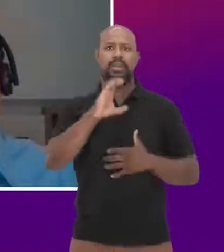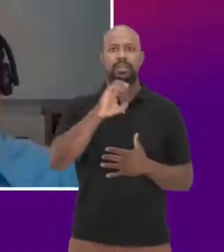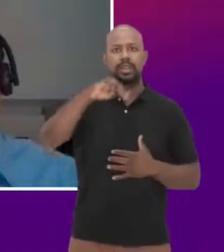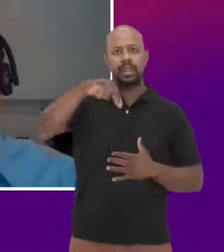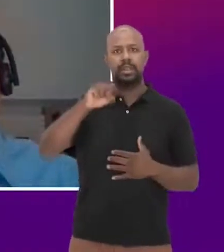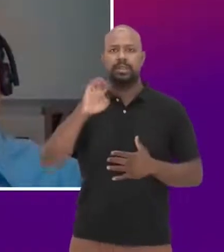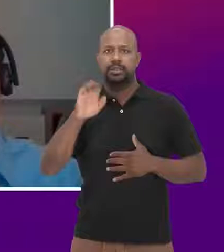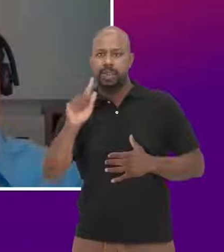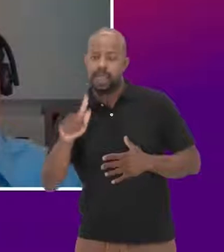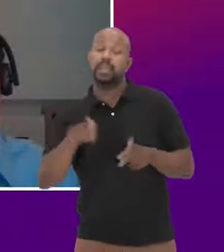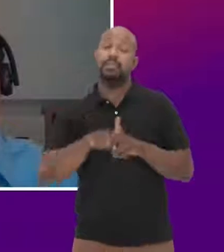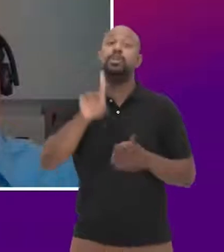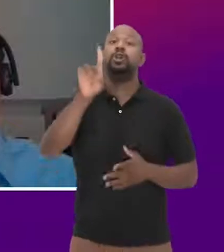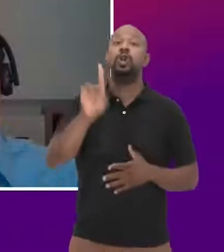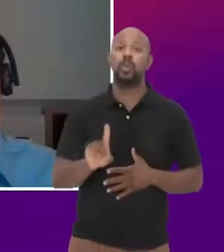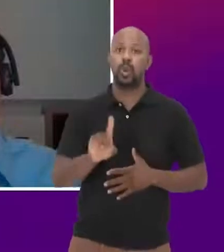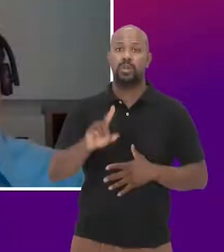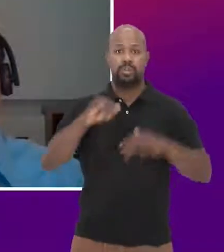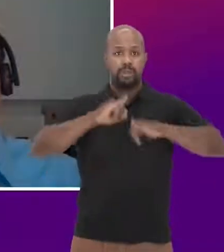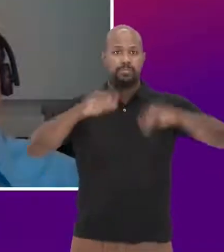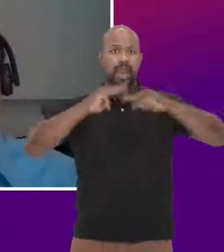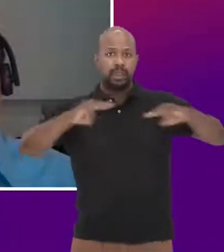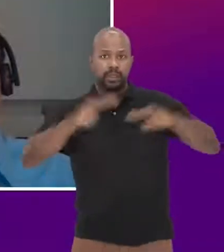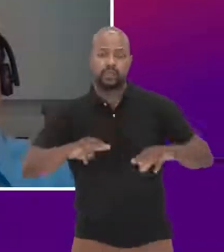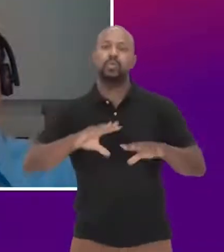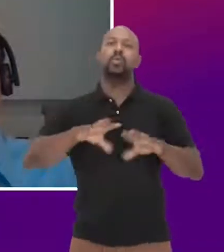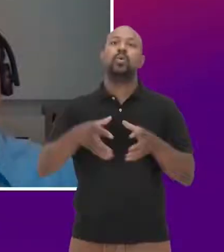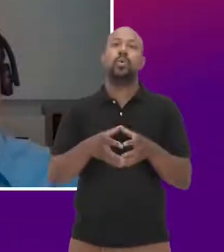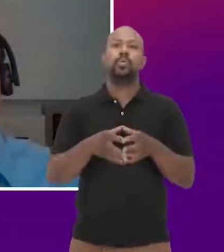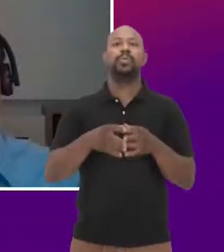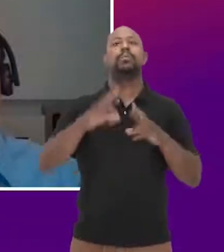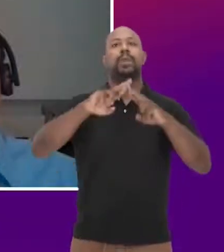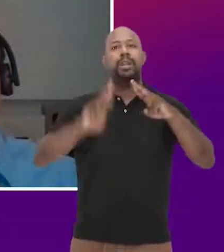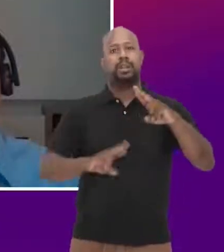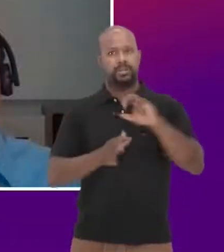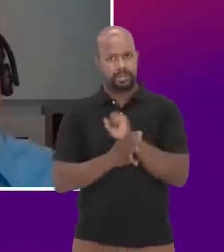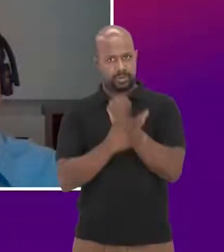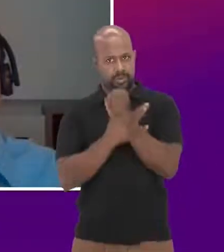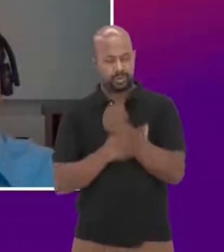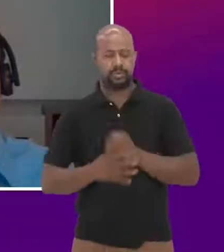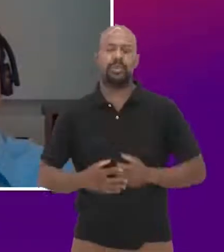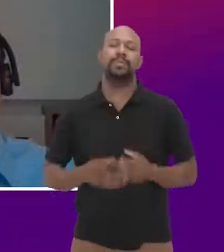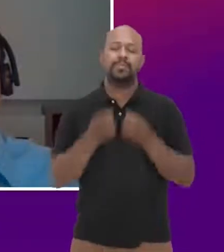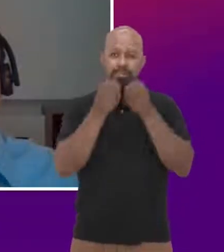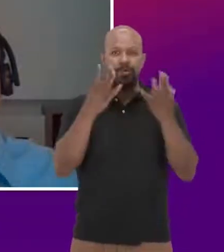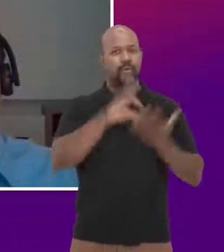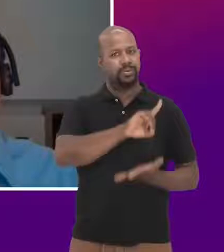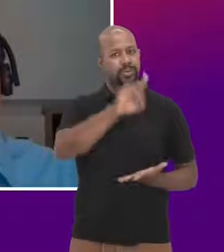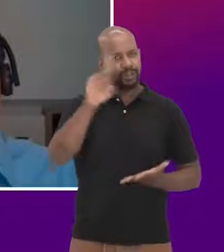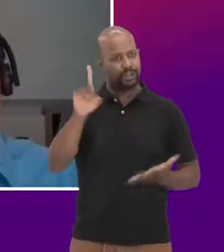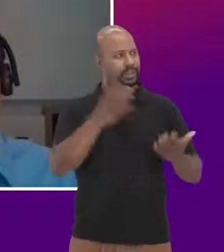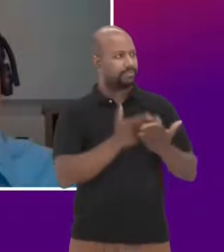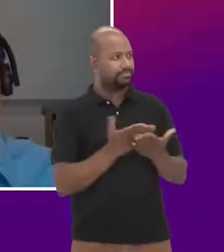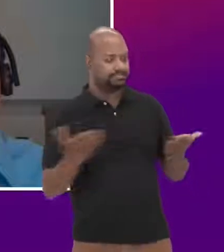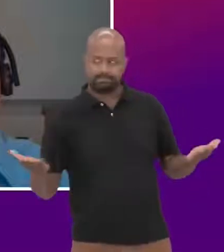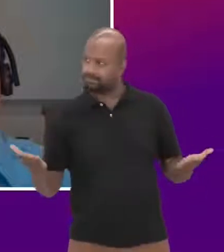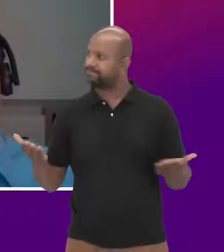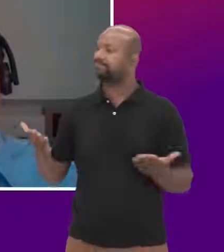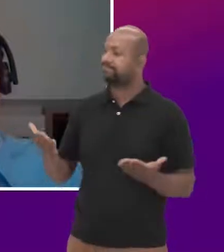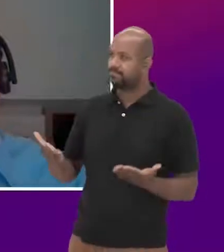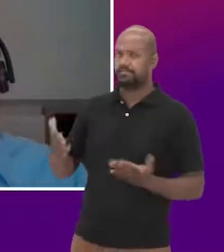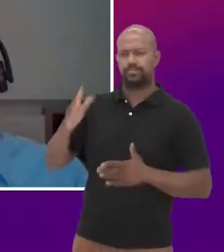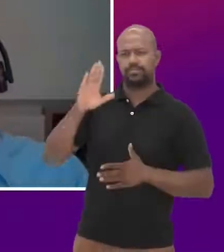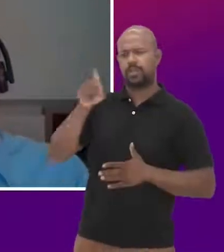o diretor de marketing do grupo Bradesco Seguros. Bom dia a todos. Eu passo imediatamente a palavra